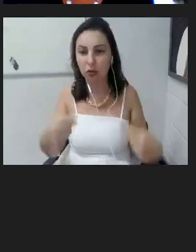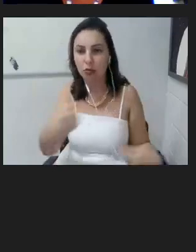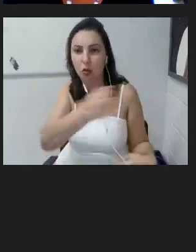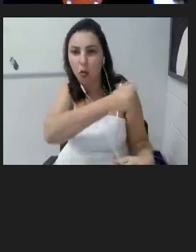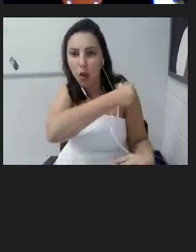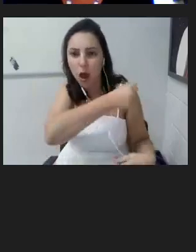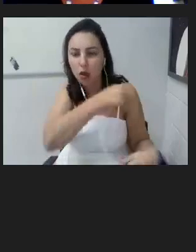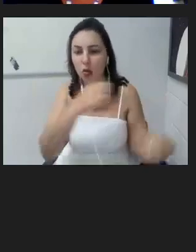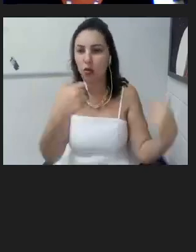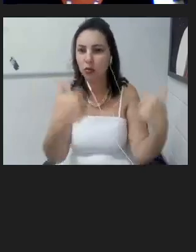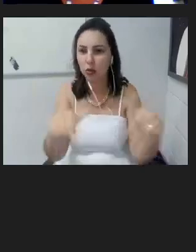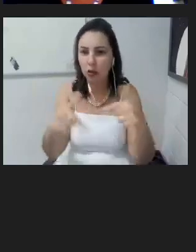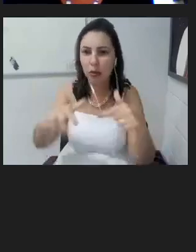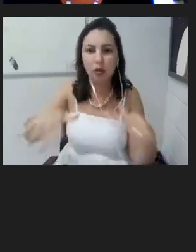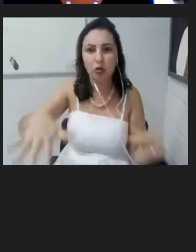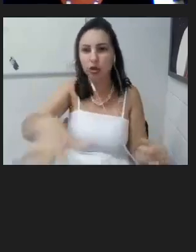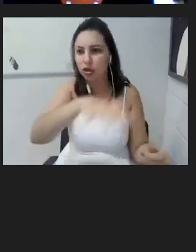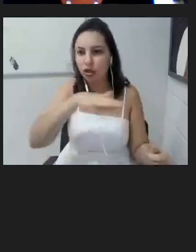em geral?